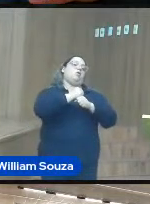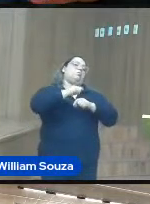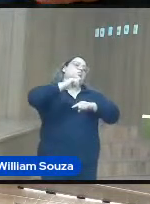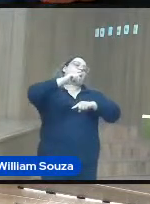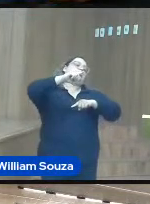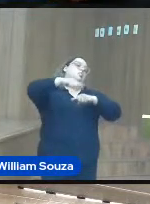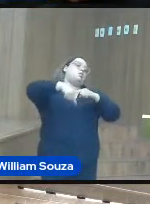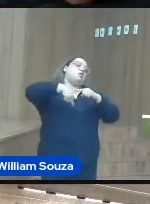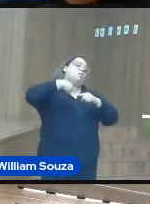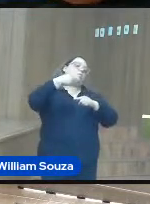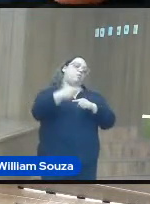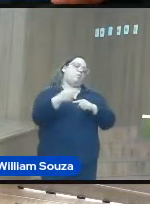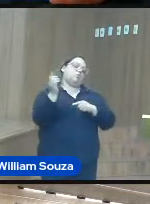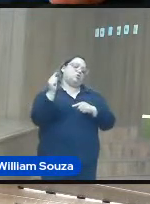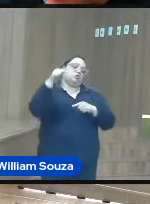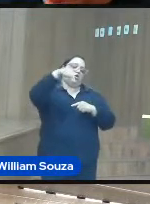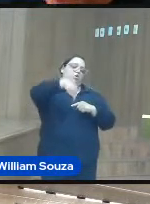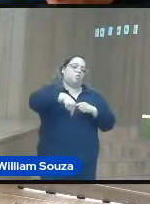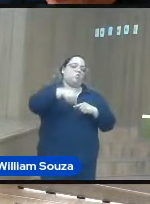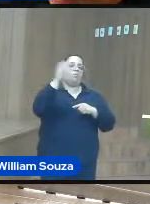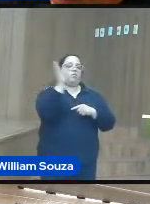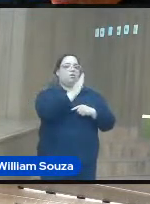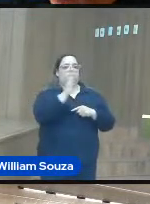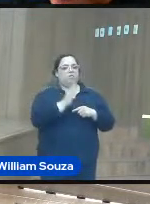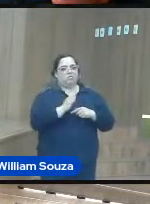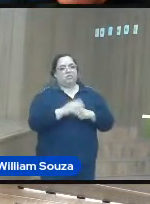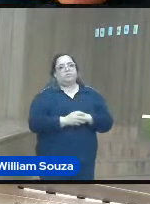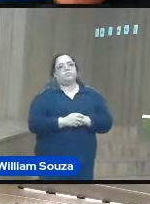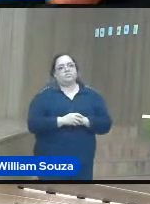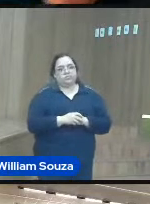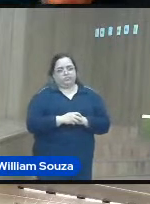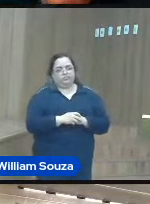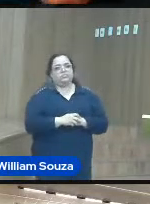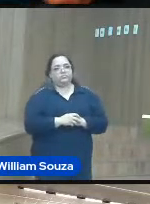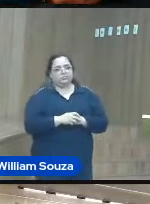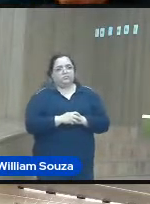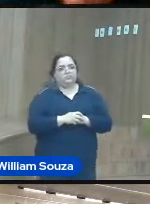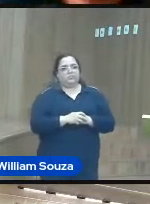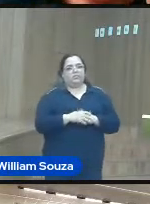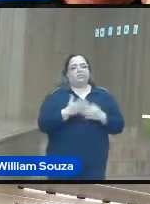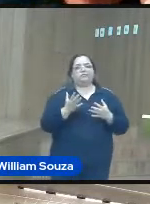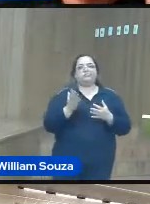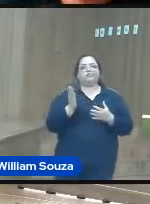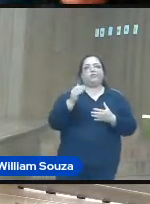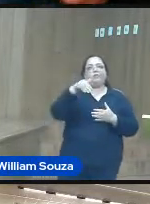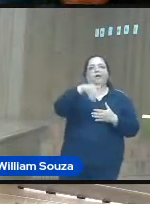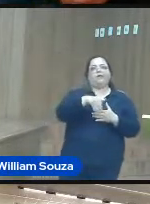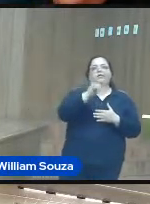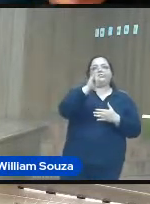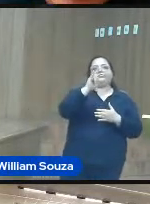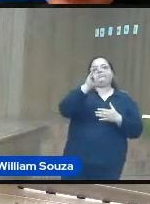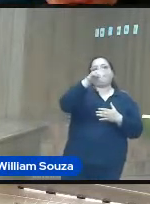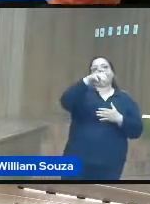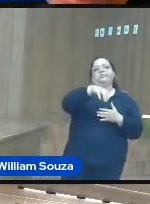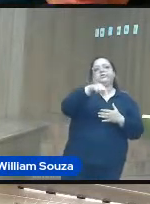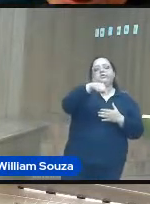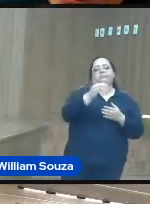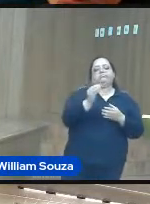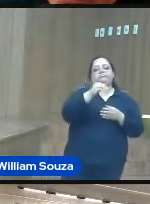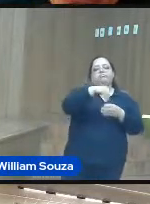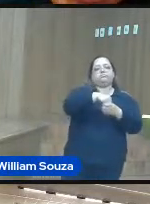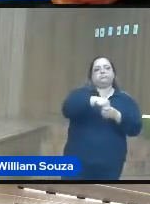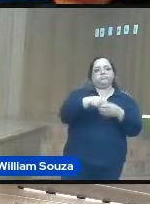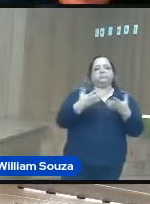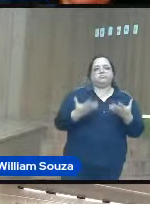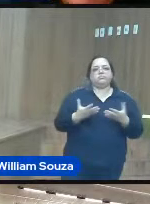no Brasil de uma maneira mais institucional, digamos assim. Tá? Então aí tem uma colocação